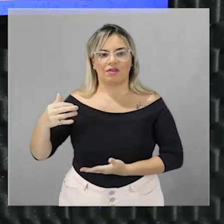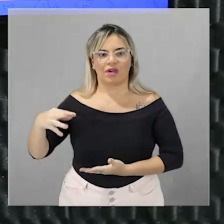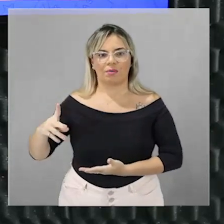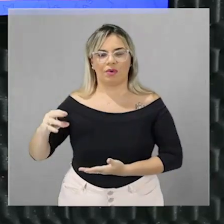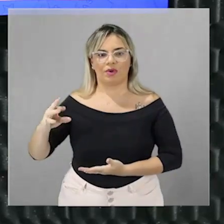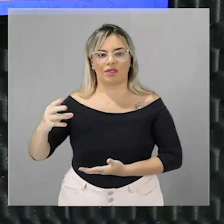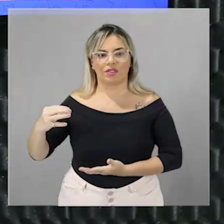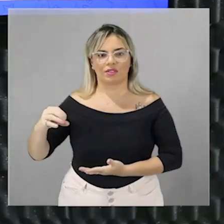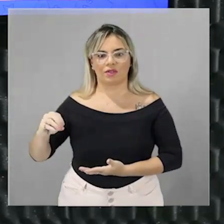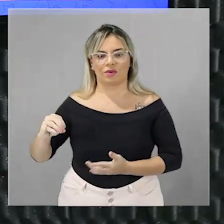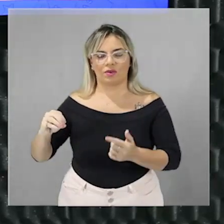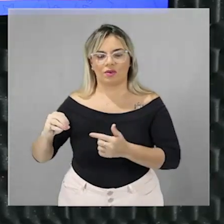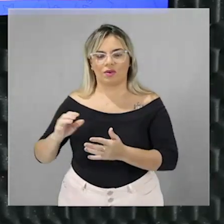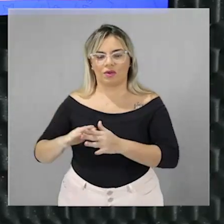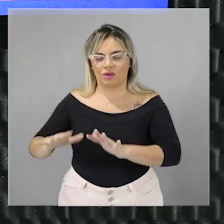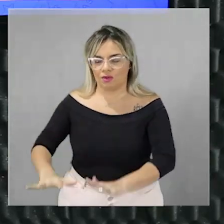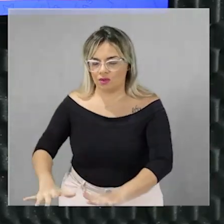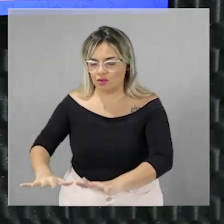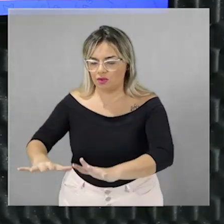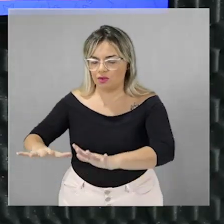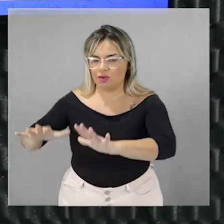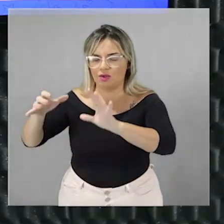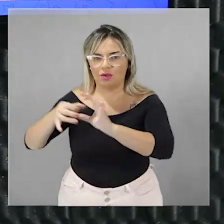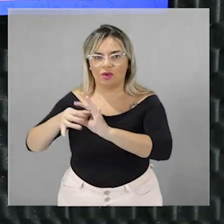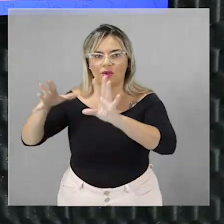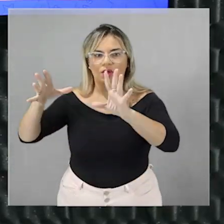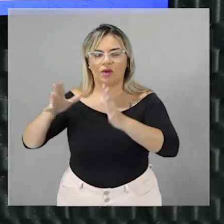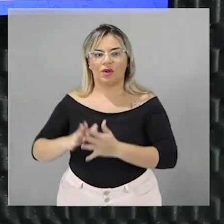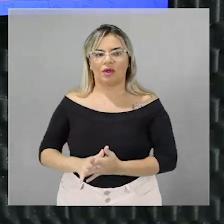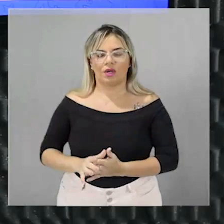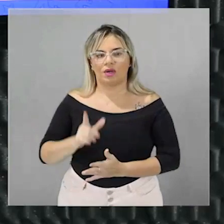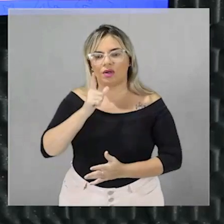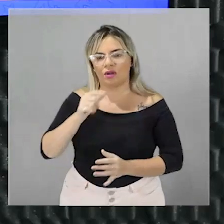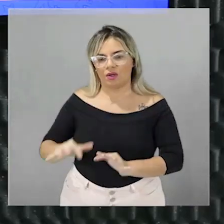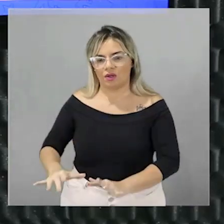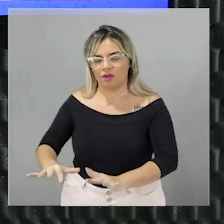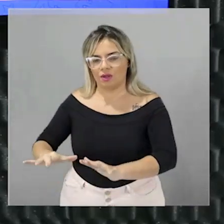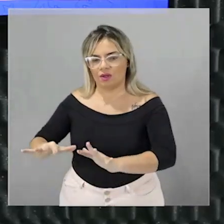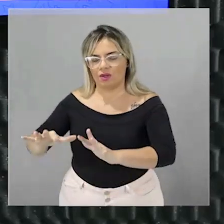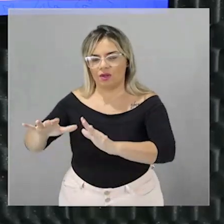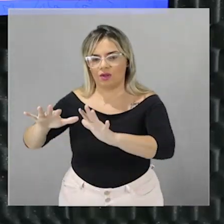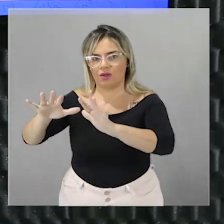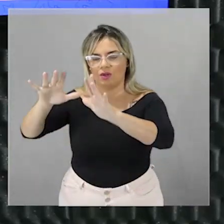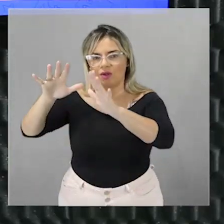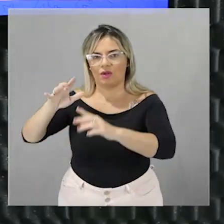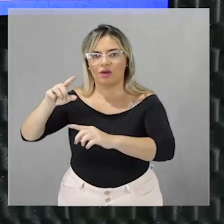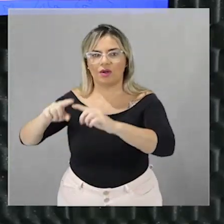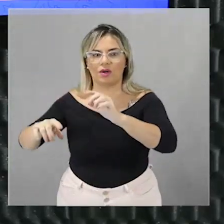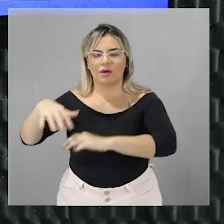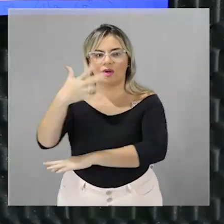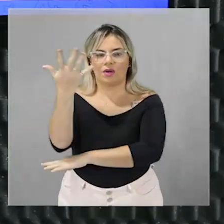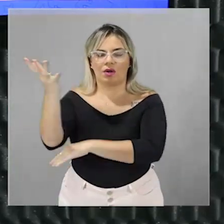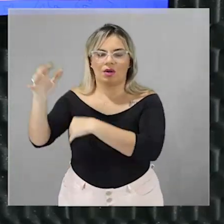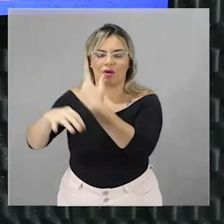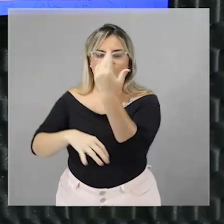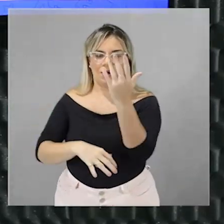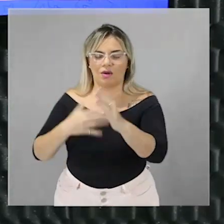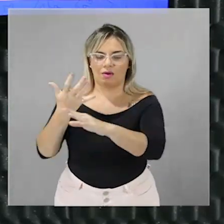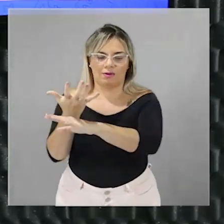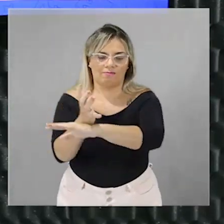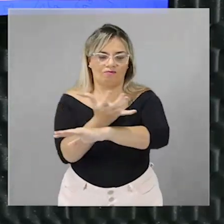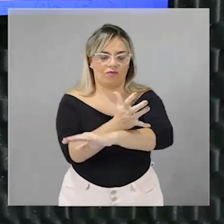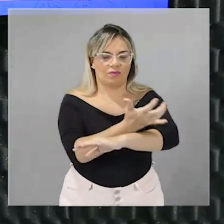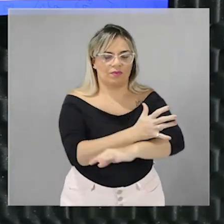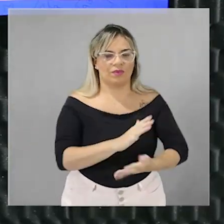que seria o quê? A liberação de umidade, tá? Pelos corpos, no caso, pelas plantas, né? Te dar só um exemplo